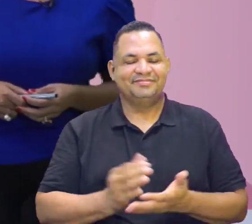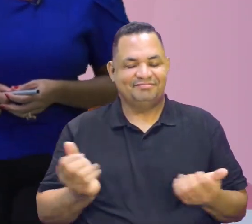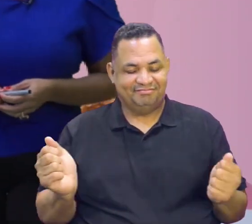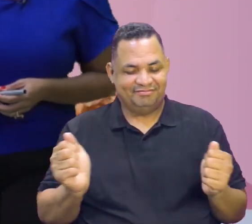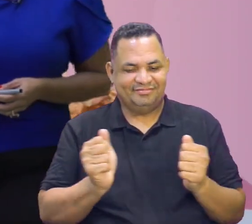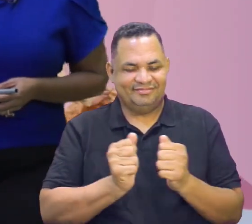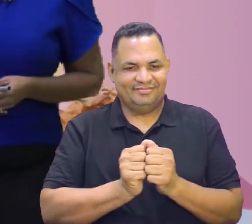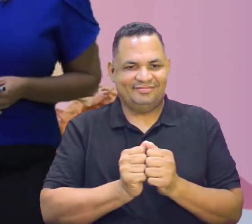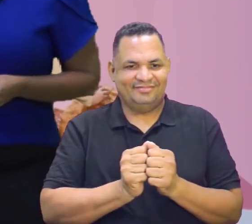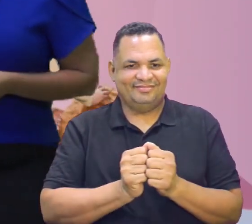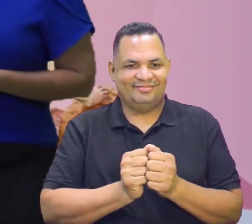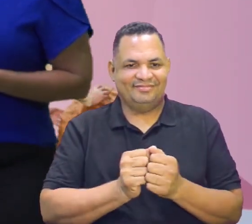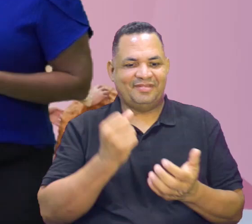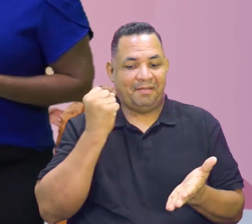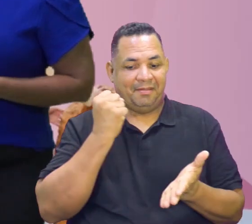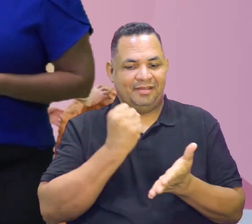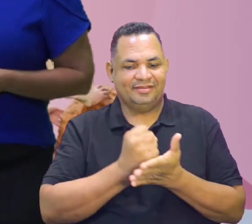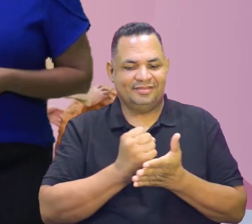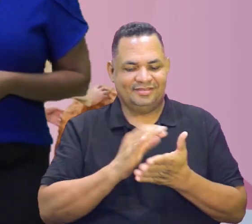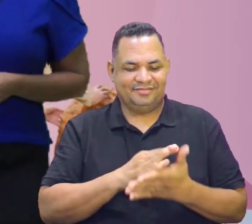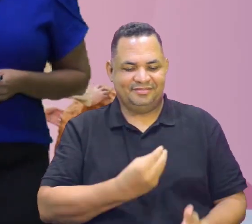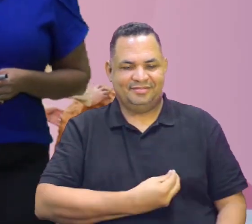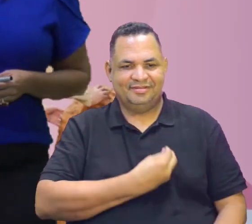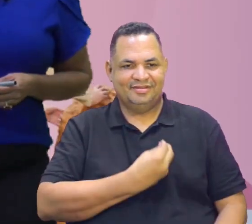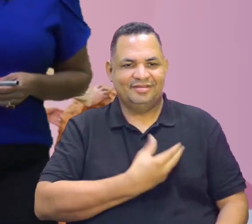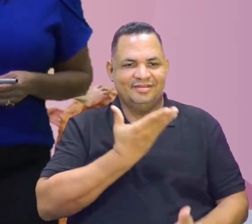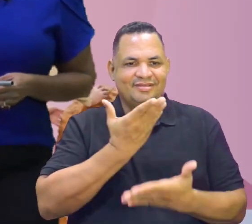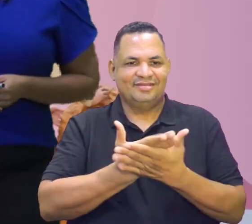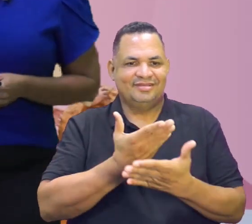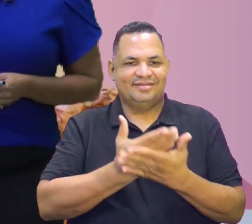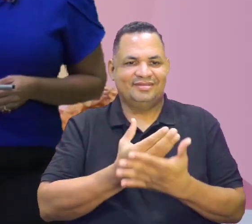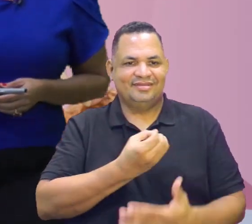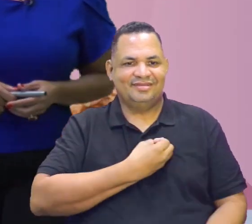aqui, marcando a presença na nossa aula